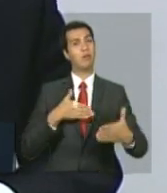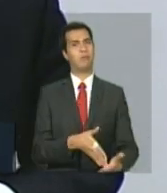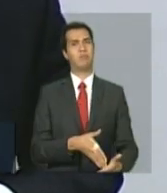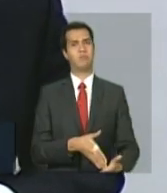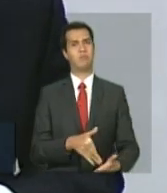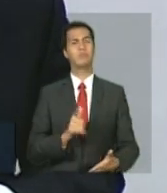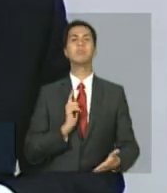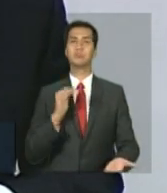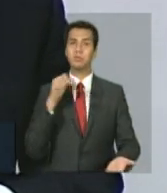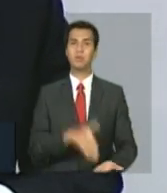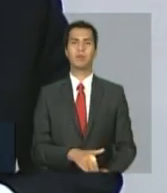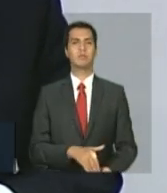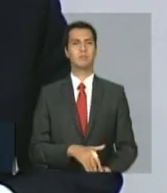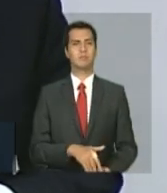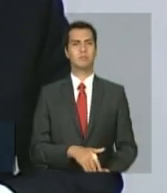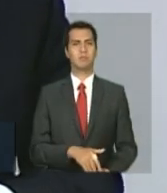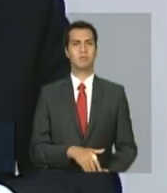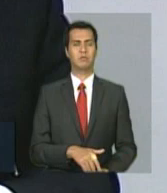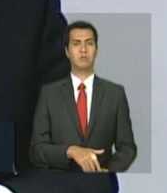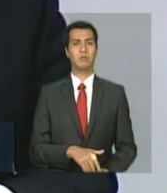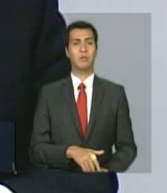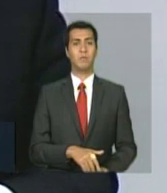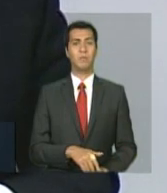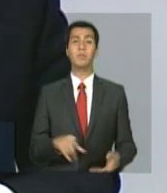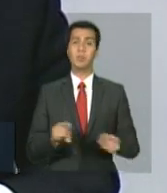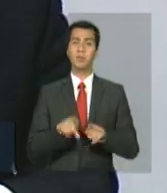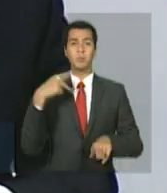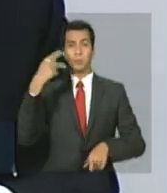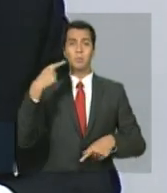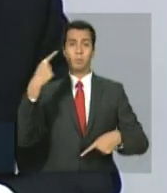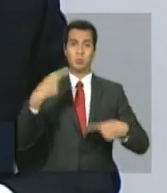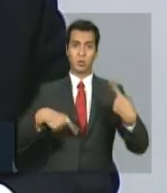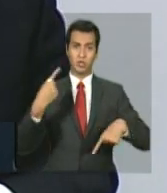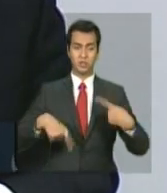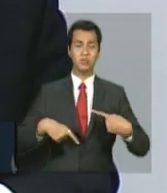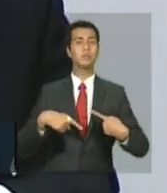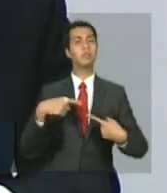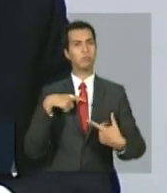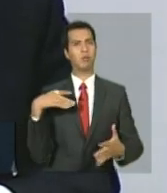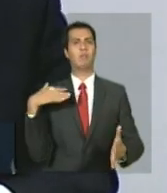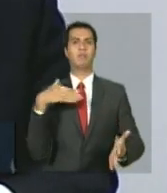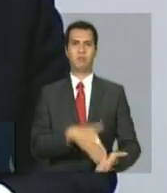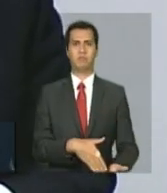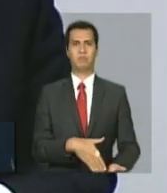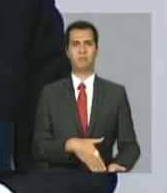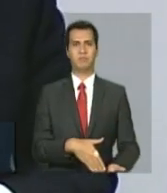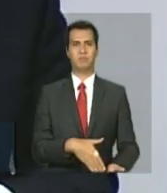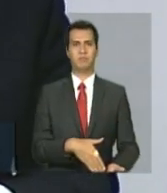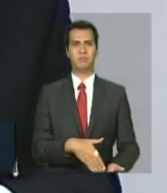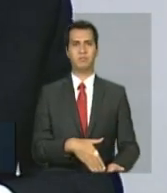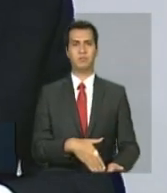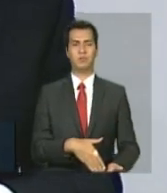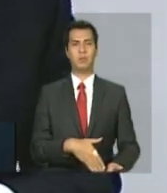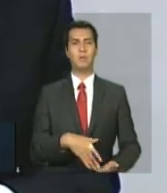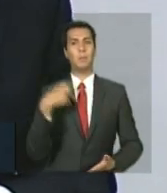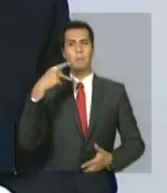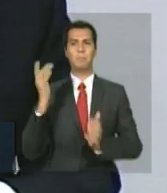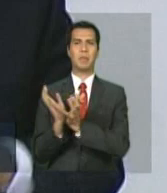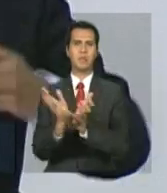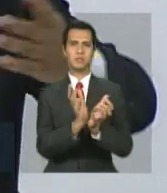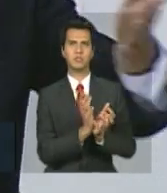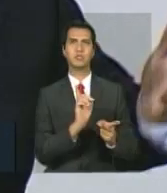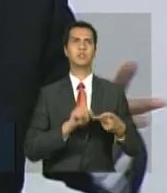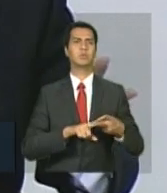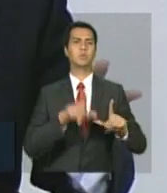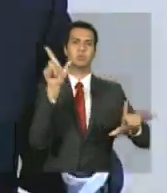Na luta política também tem que ter limite. Seja no parlamento, seja entre os partidos, seja entre órgãos de imprensa